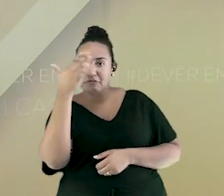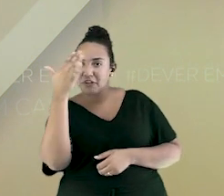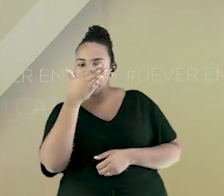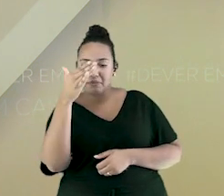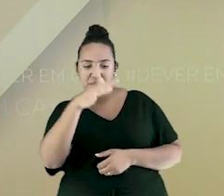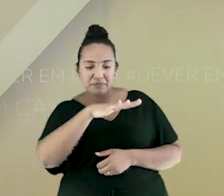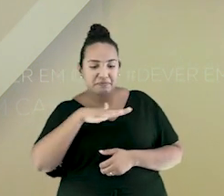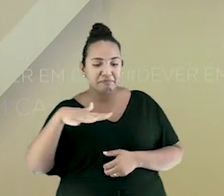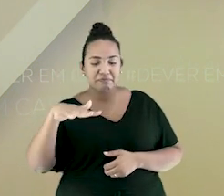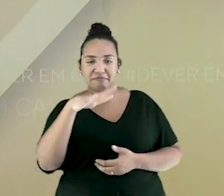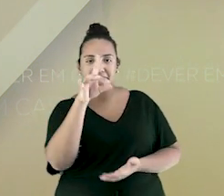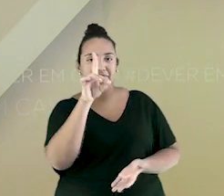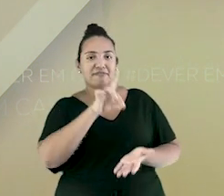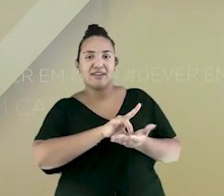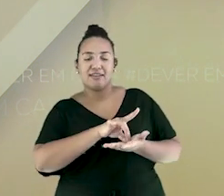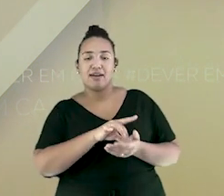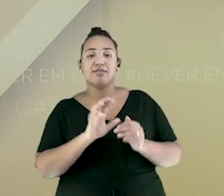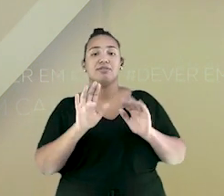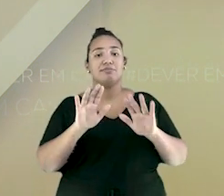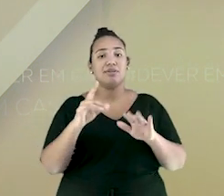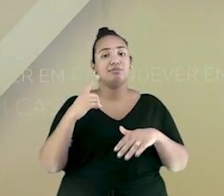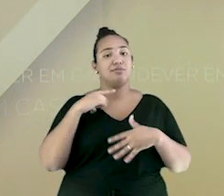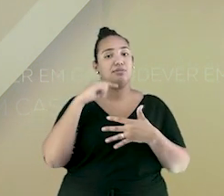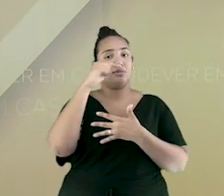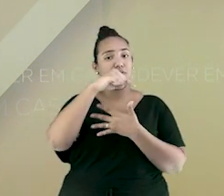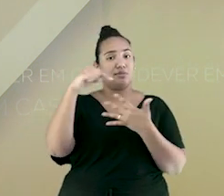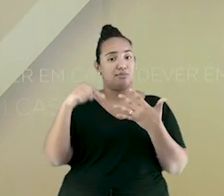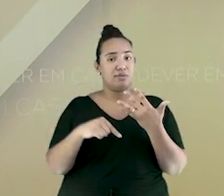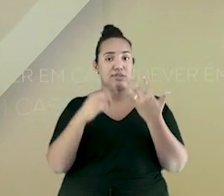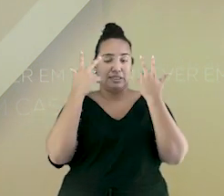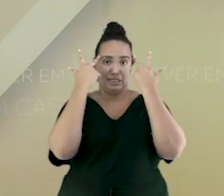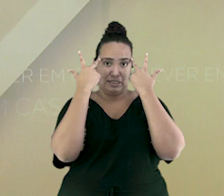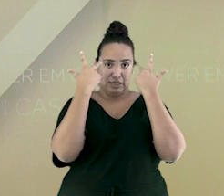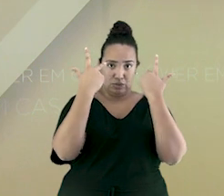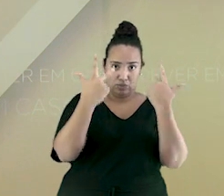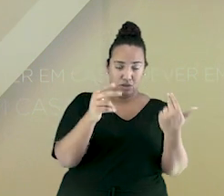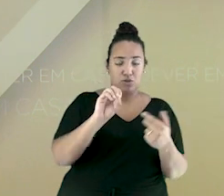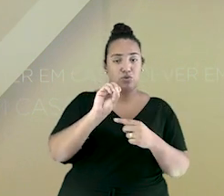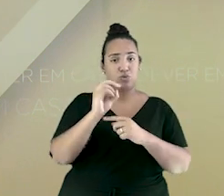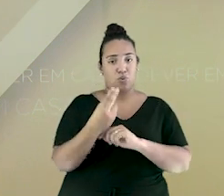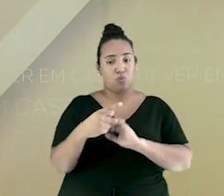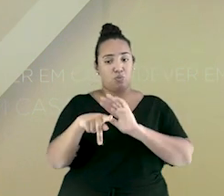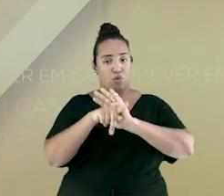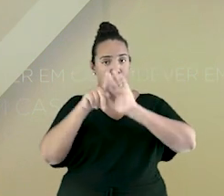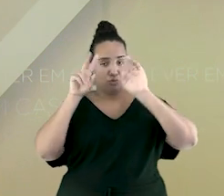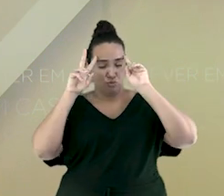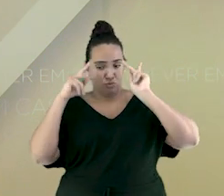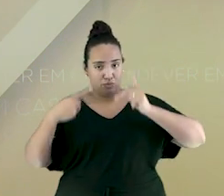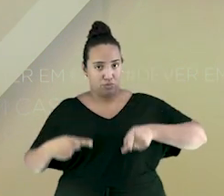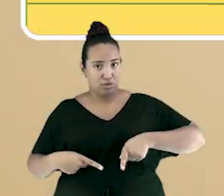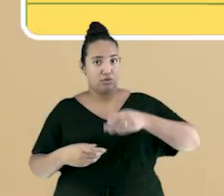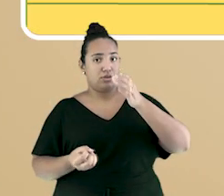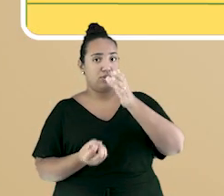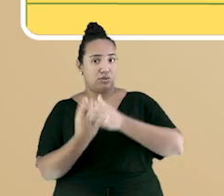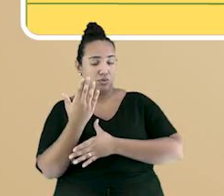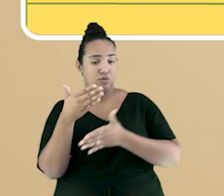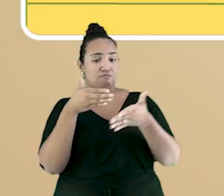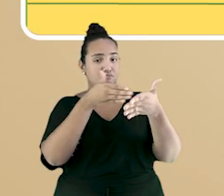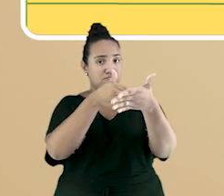enxergar elas no espaço. Mas há alguns elementos naturais e artificiais que marcam esses